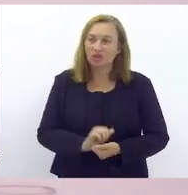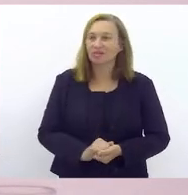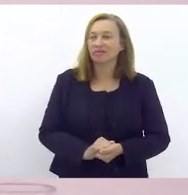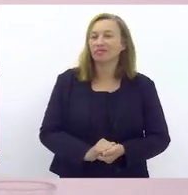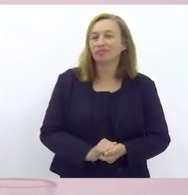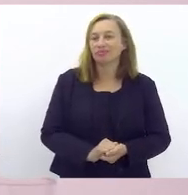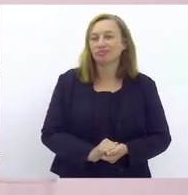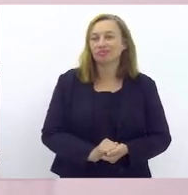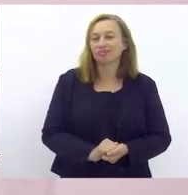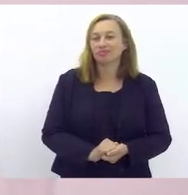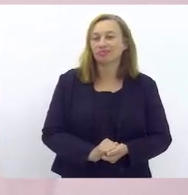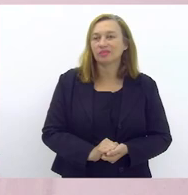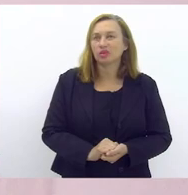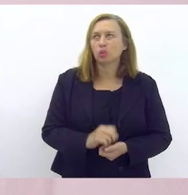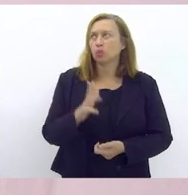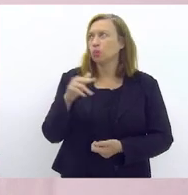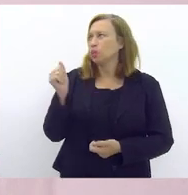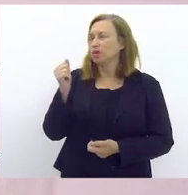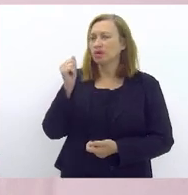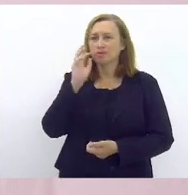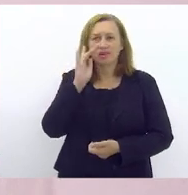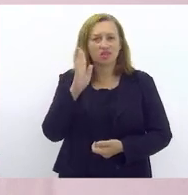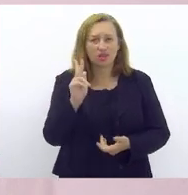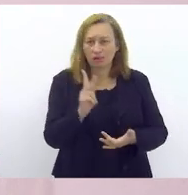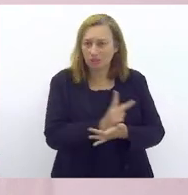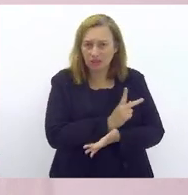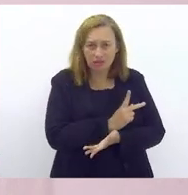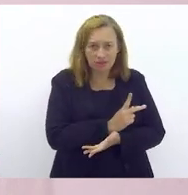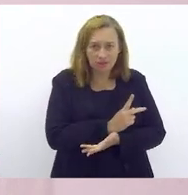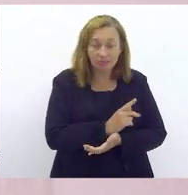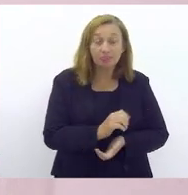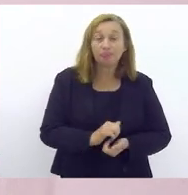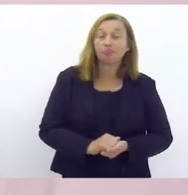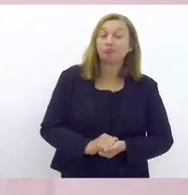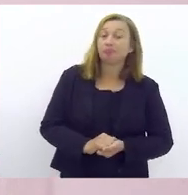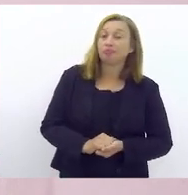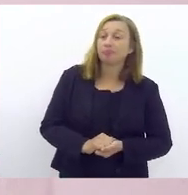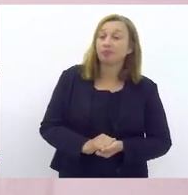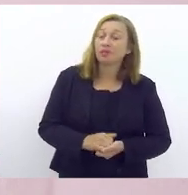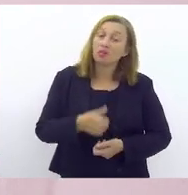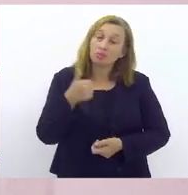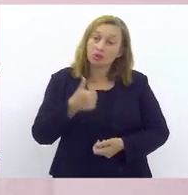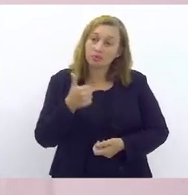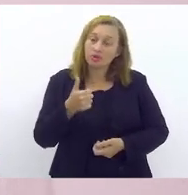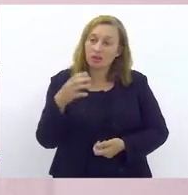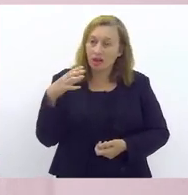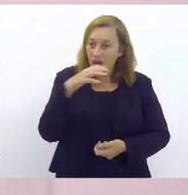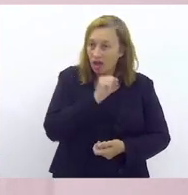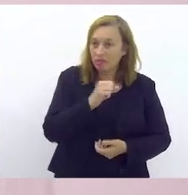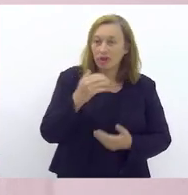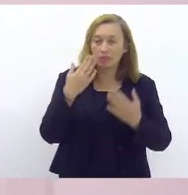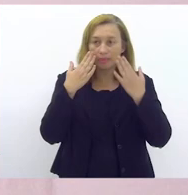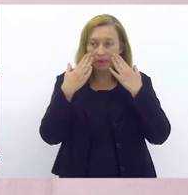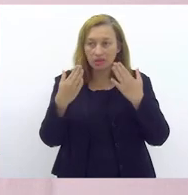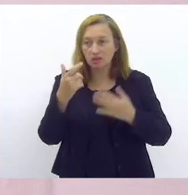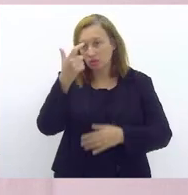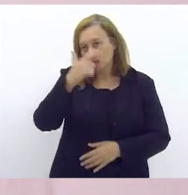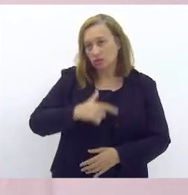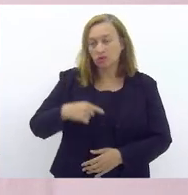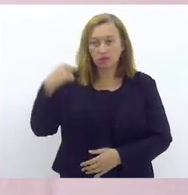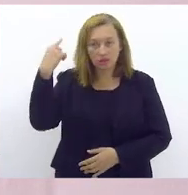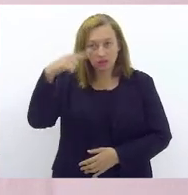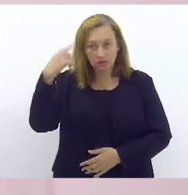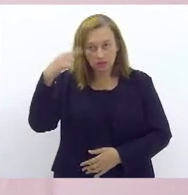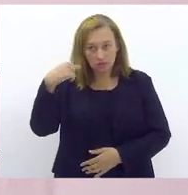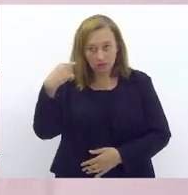e jamais esperava que isso fosse acontecer, né? Eu, primeiramente, queria rapidamente me apresentar. Eu sou